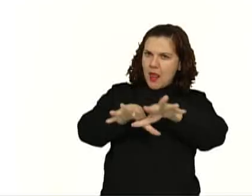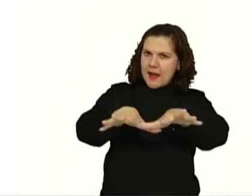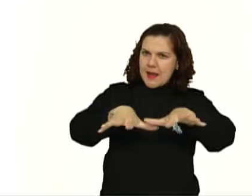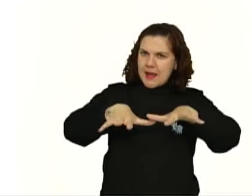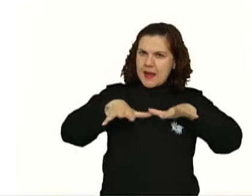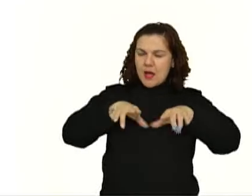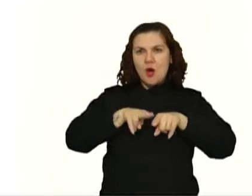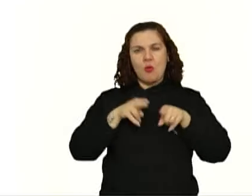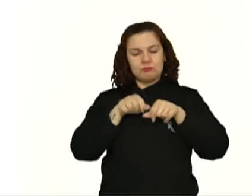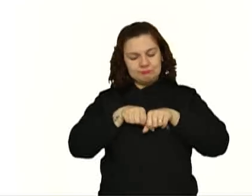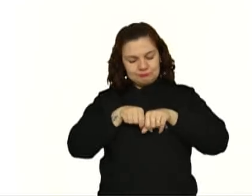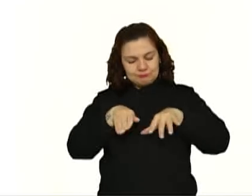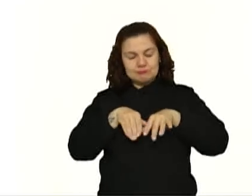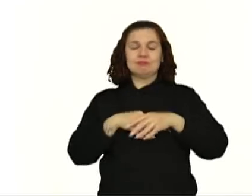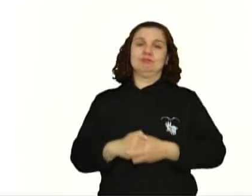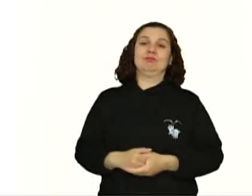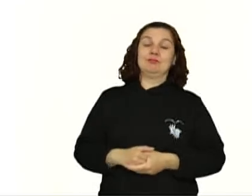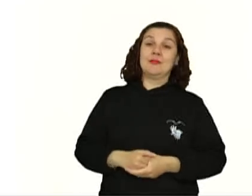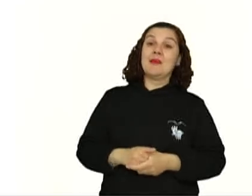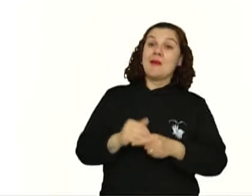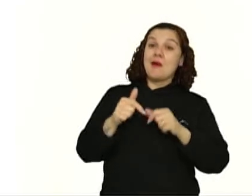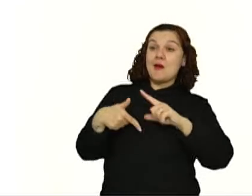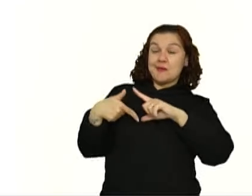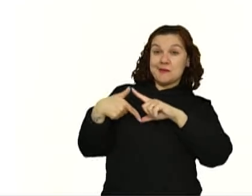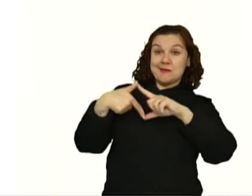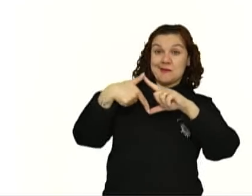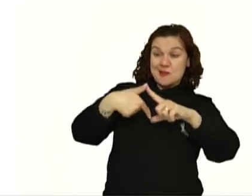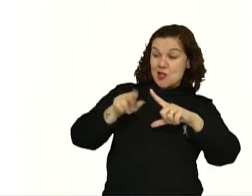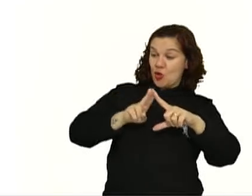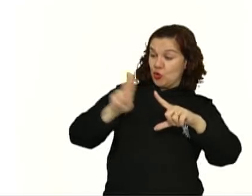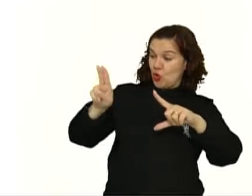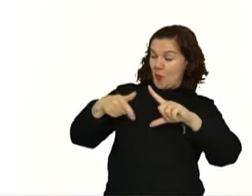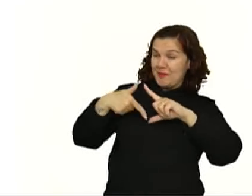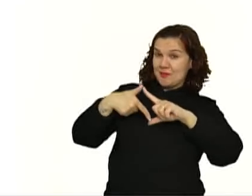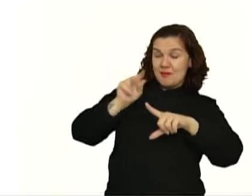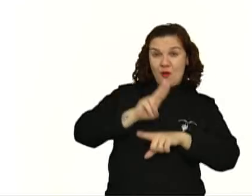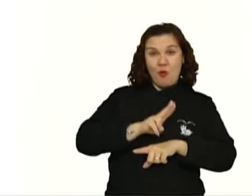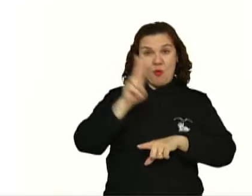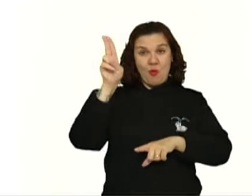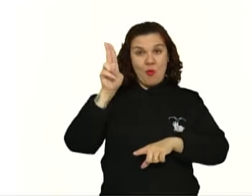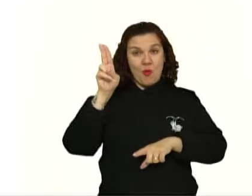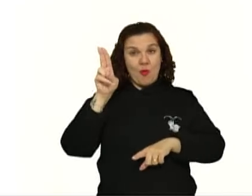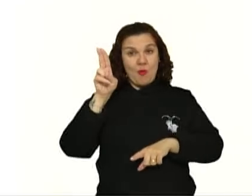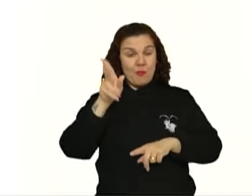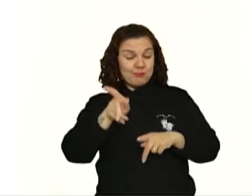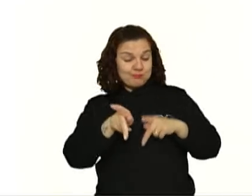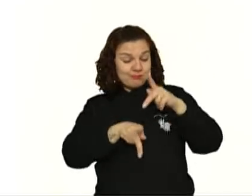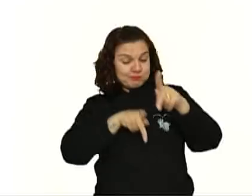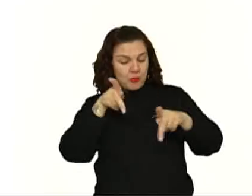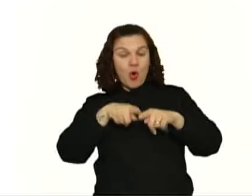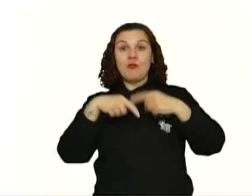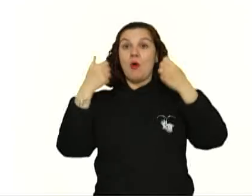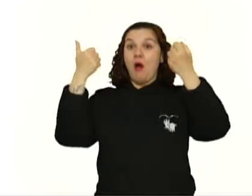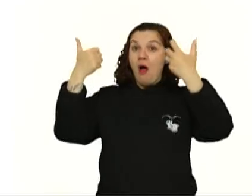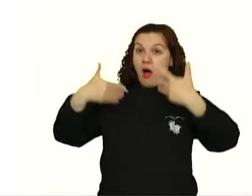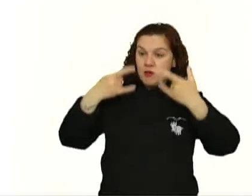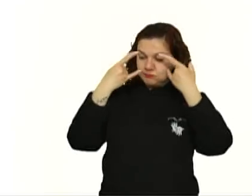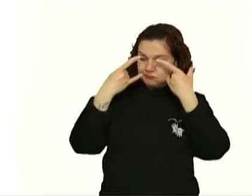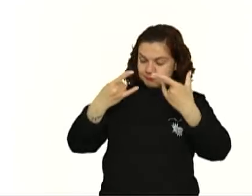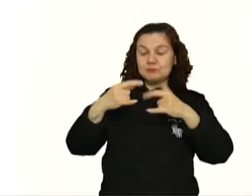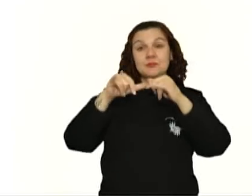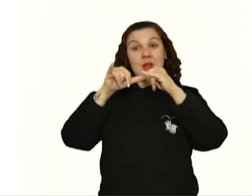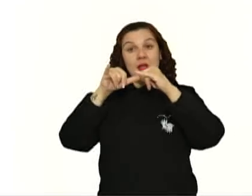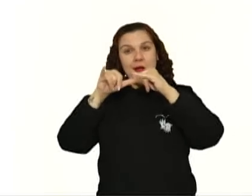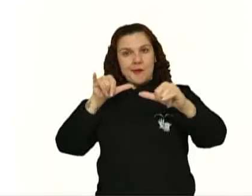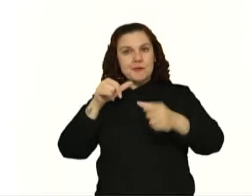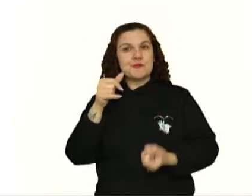ou de circulação mais restrita. Tradicionais ou populares sensacionalistas. A notícia